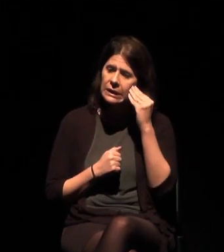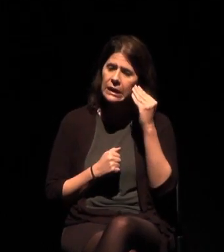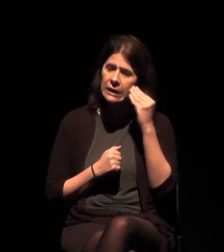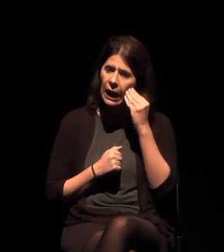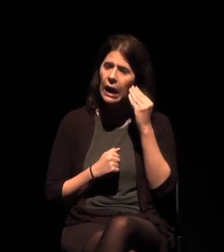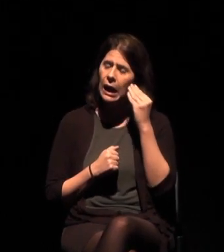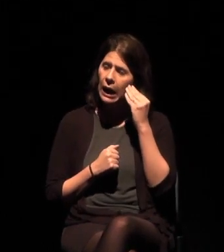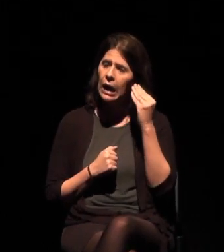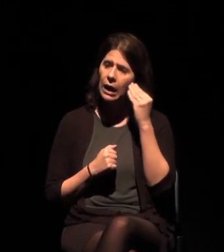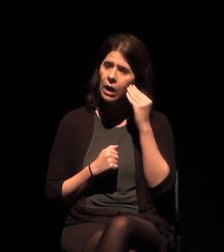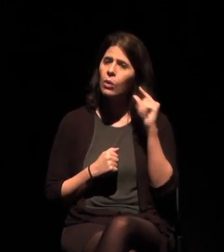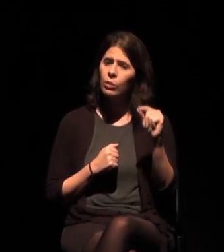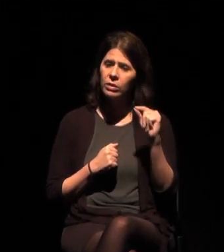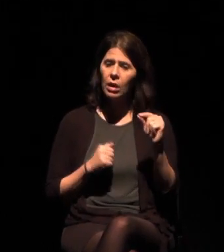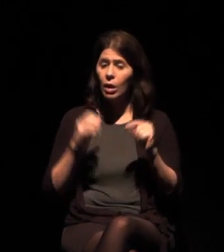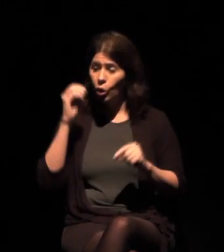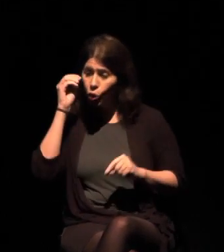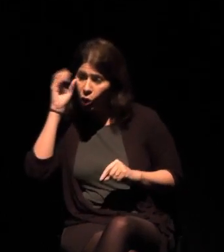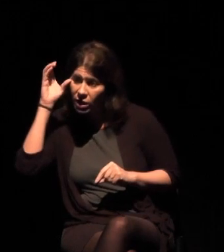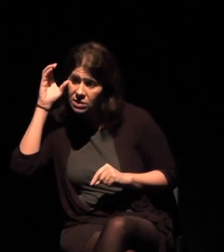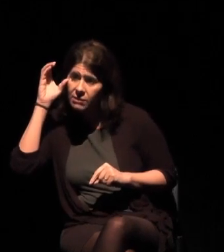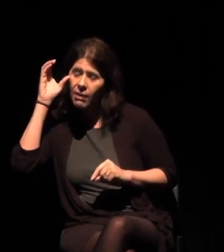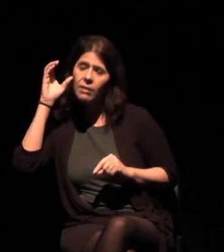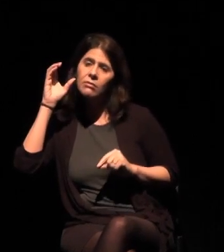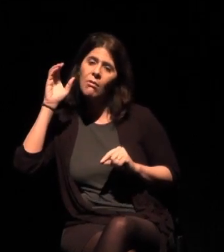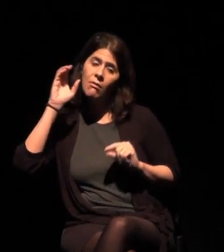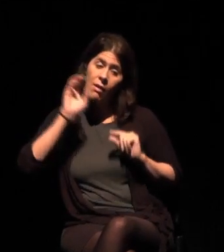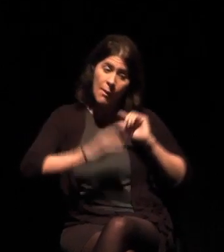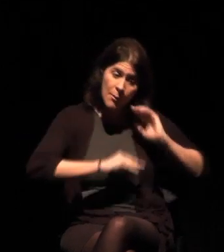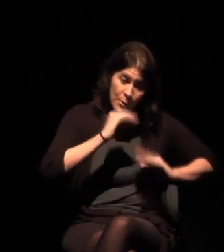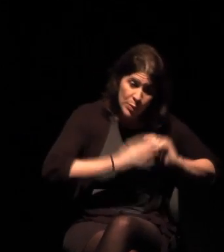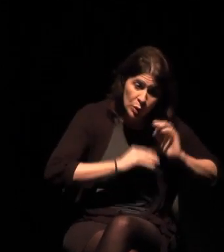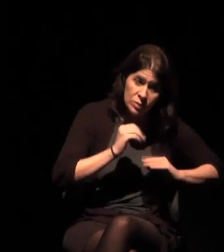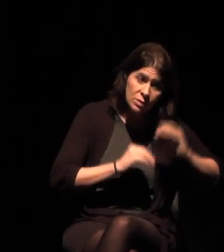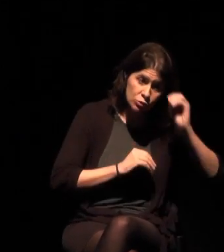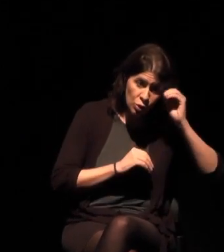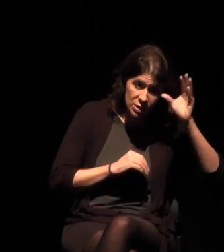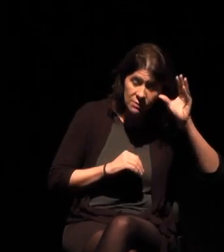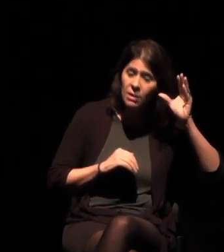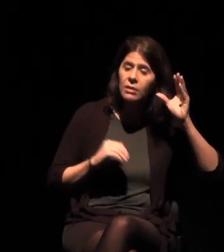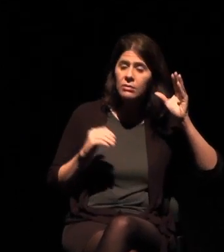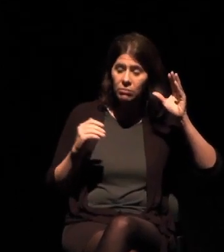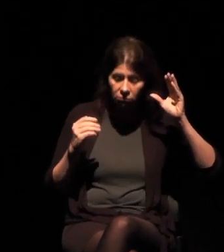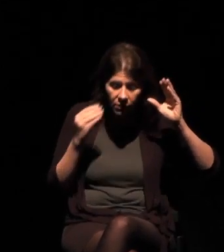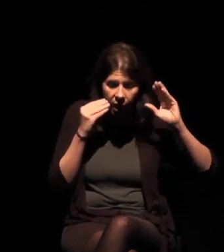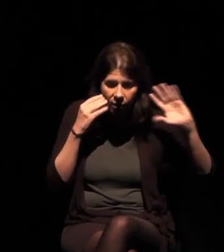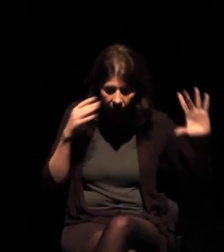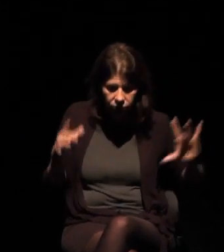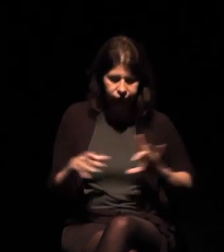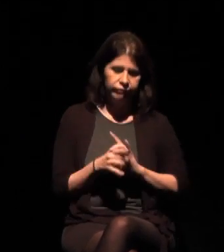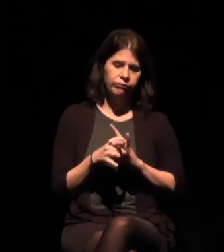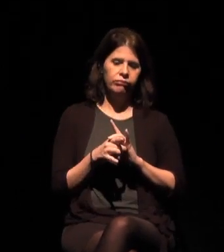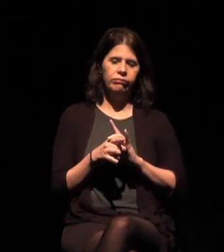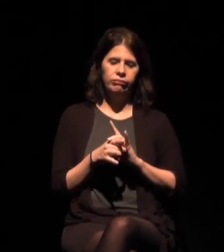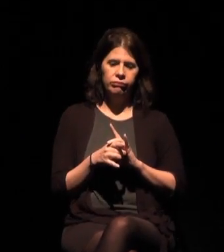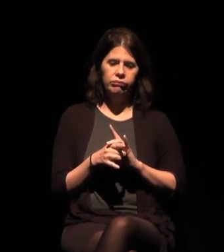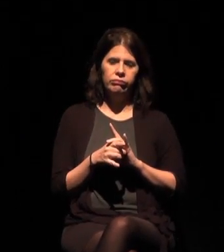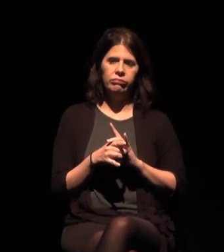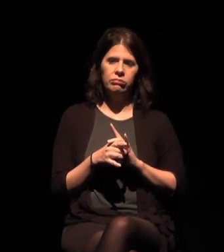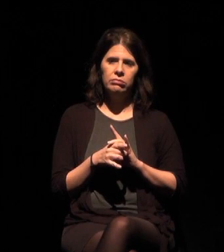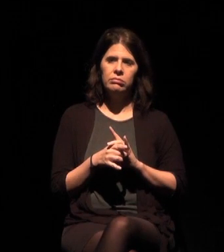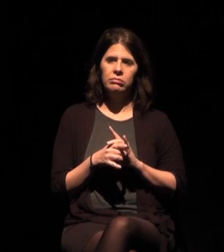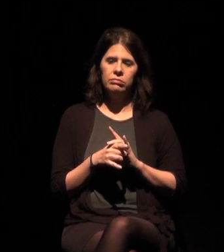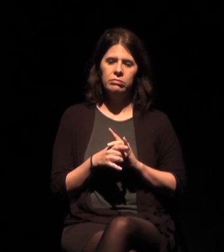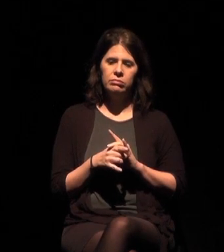essa integração de conhecimentos e produzir conhecimento sobre o parque que nós temos visto com nós dizemos na